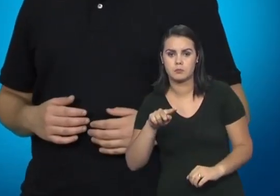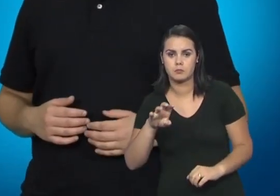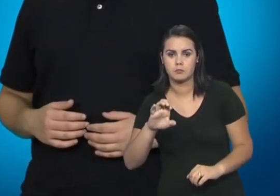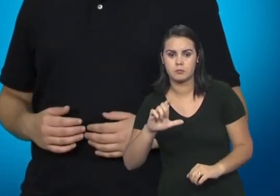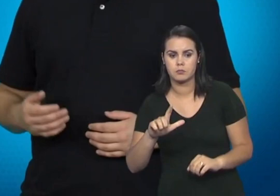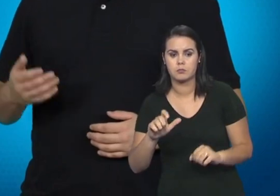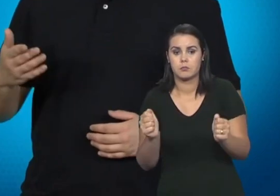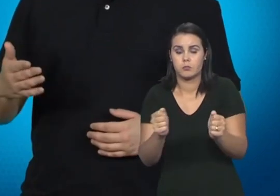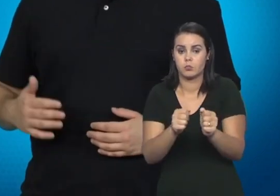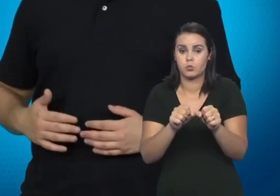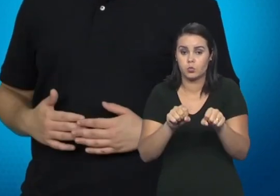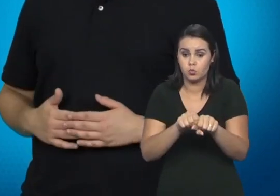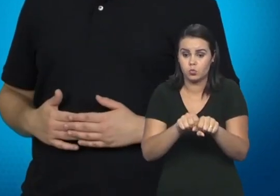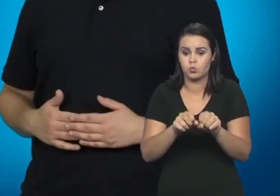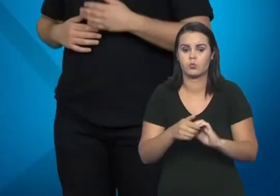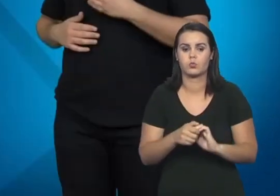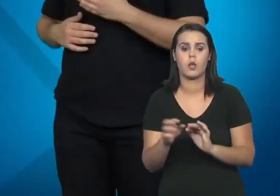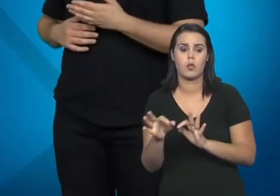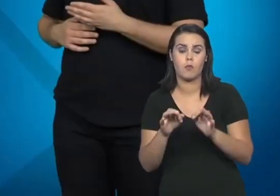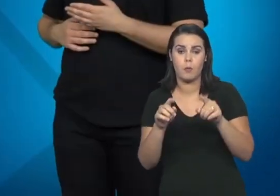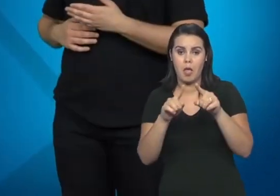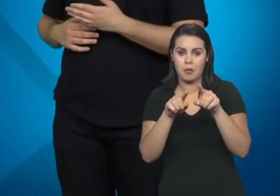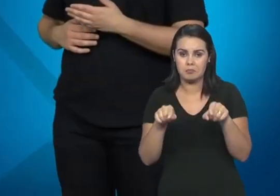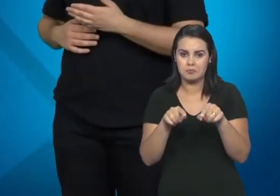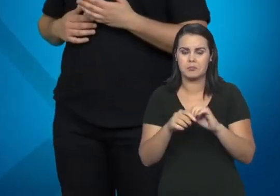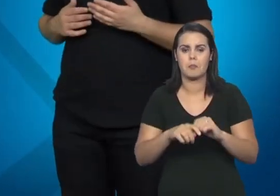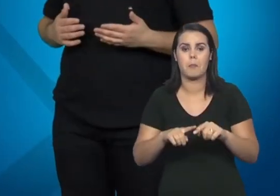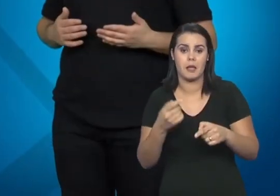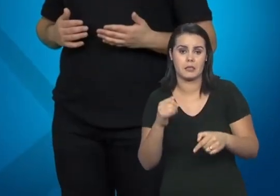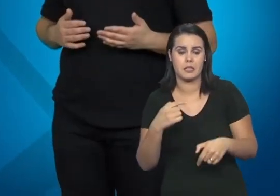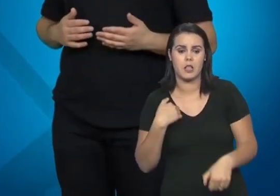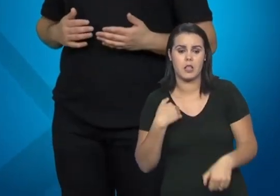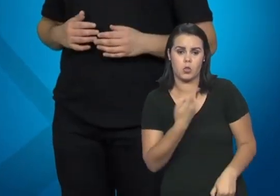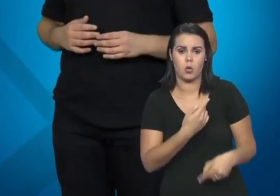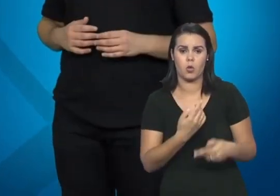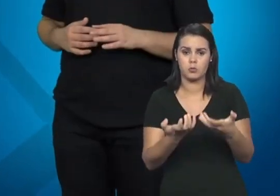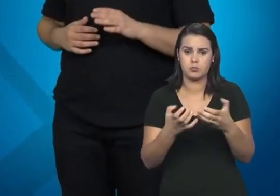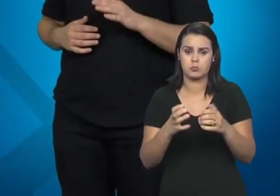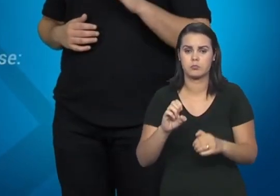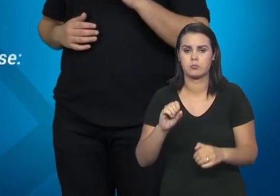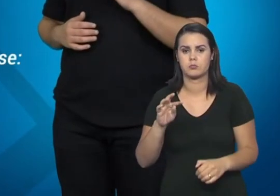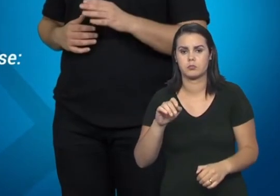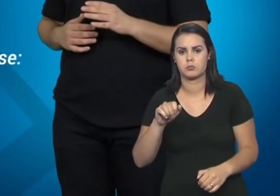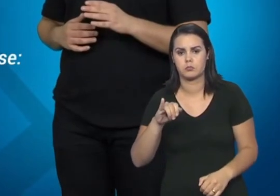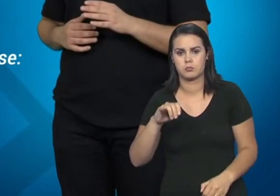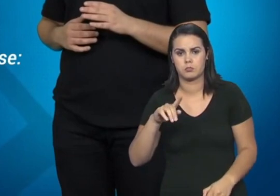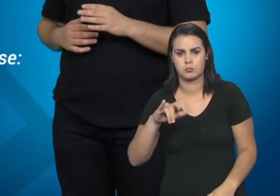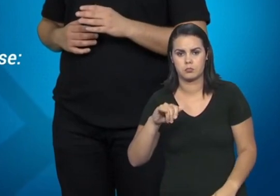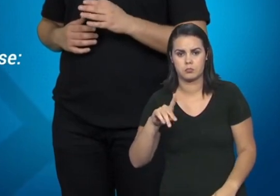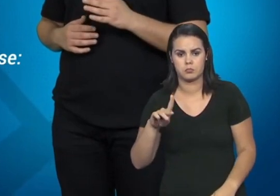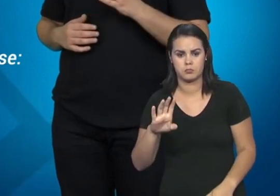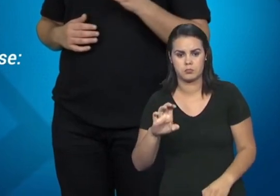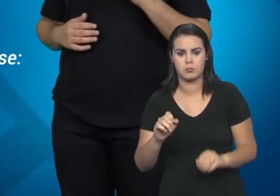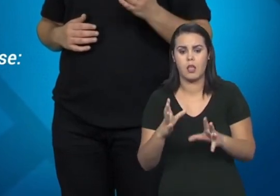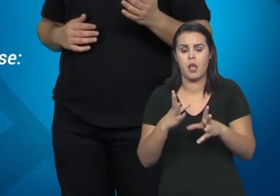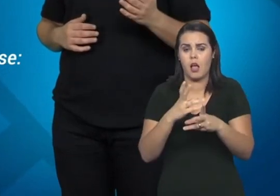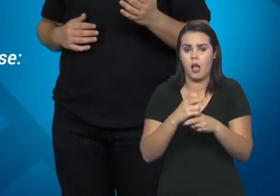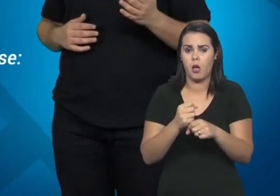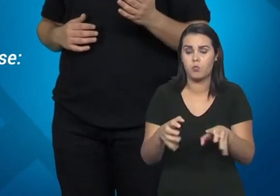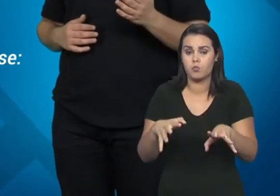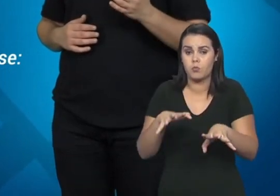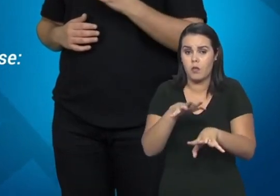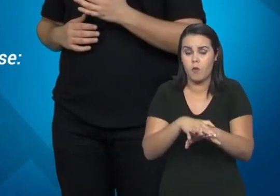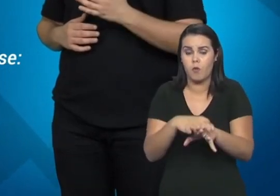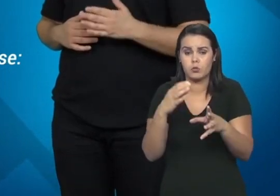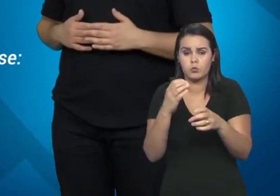estejam estruturadas formando triângulos. E se quisermos garantir sua estabilidade, precisamos aplicar algumas equações que envolvem o cálculo do número